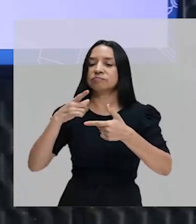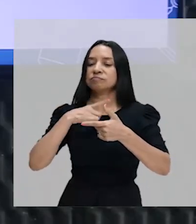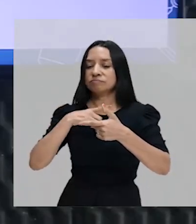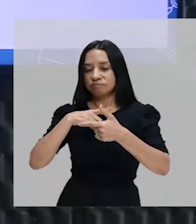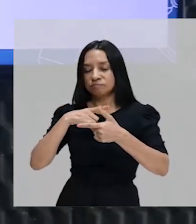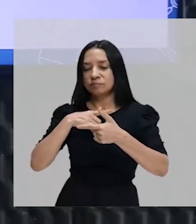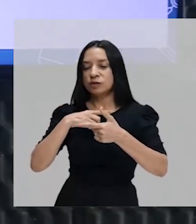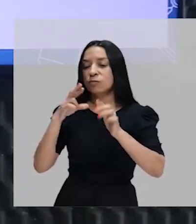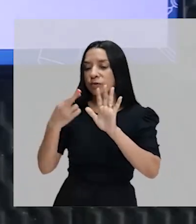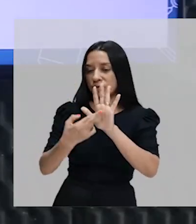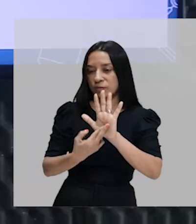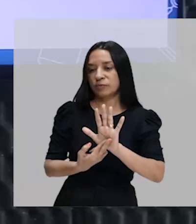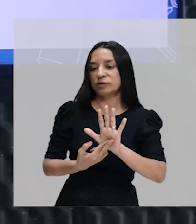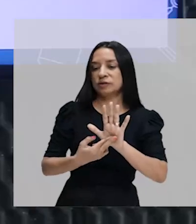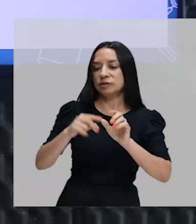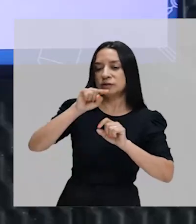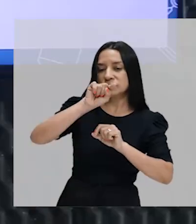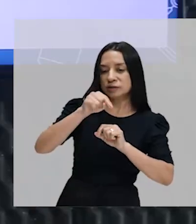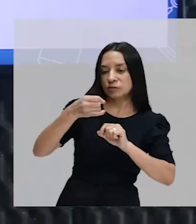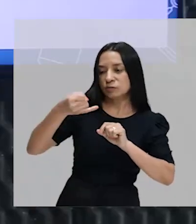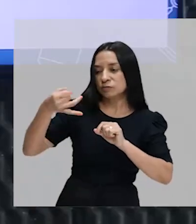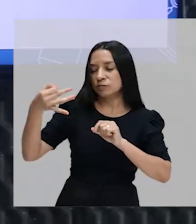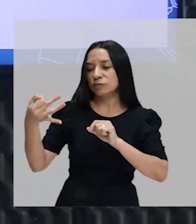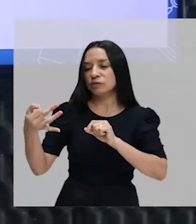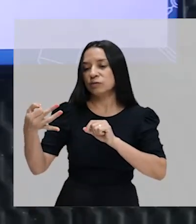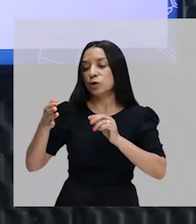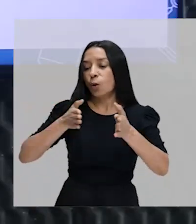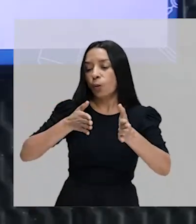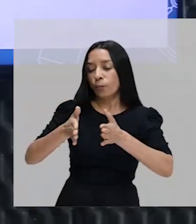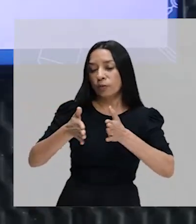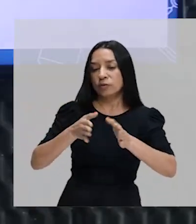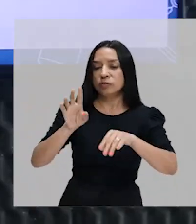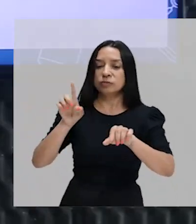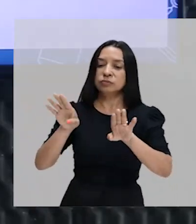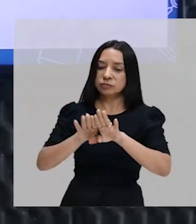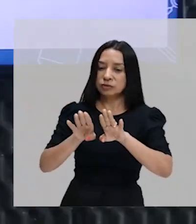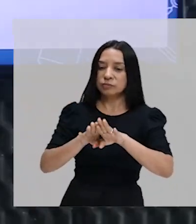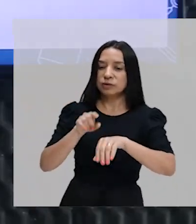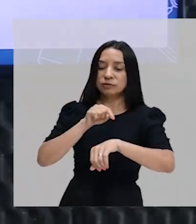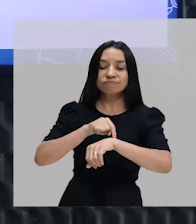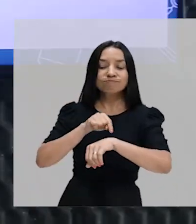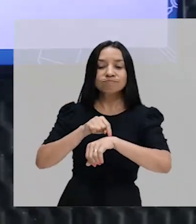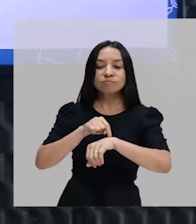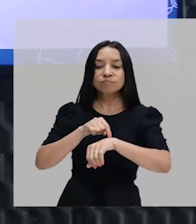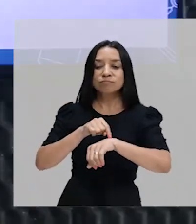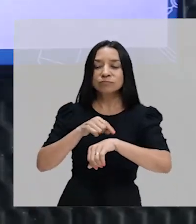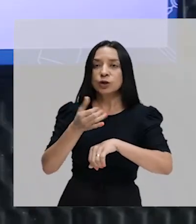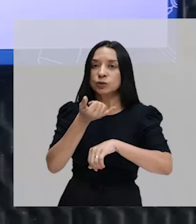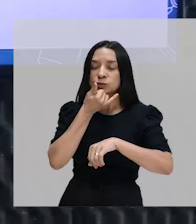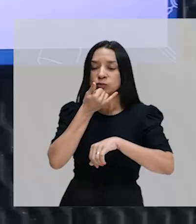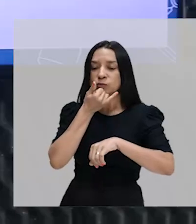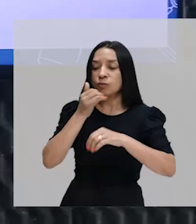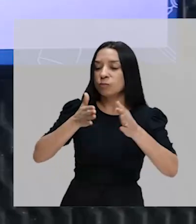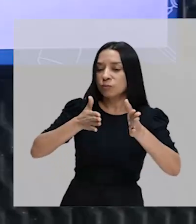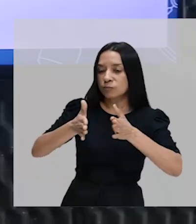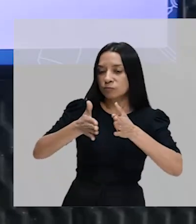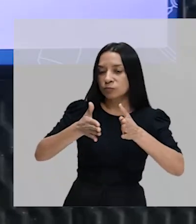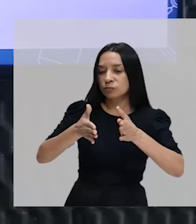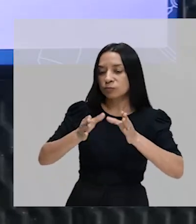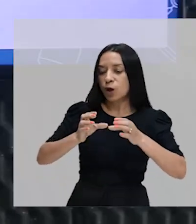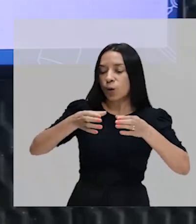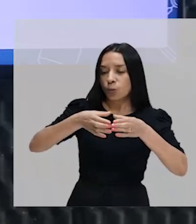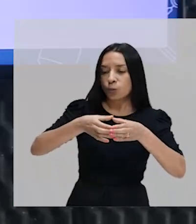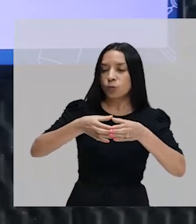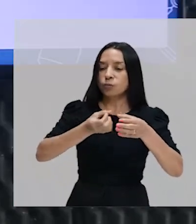na representação de dízima periódica o período também. E o que é o período? É o algarismo ou o grupo de algarismos